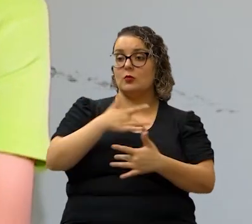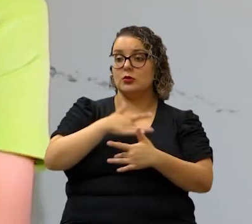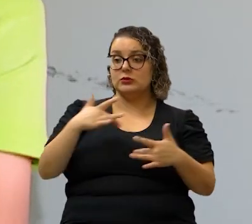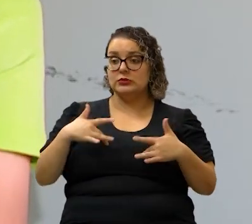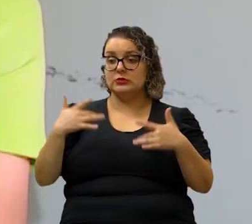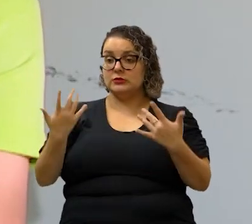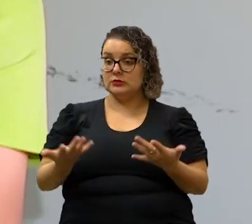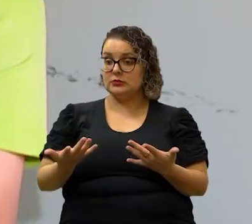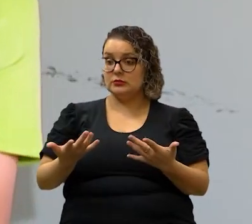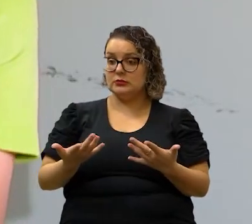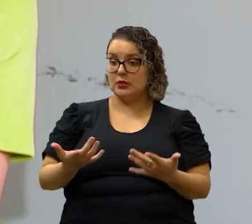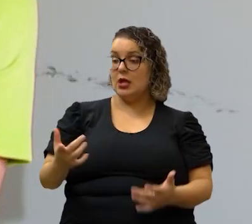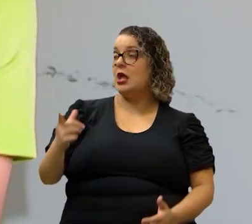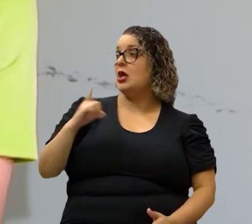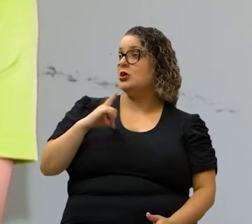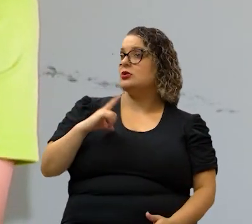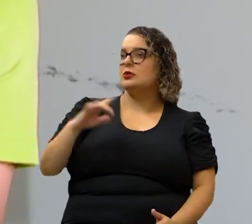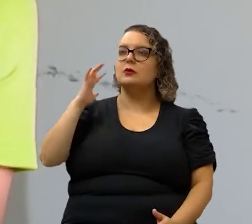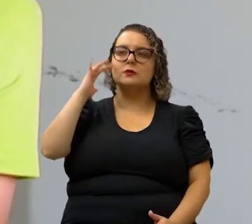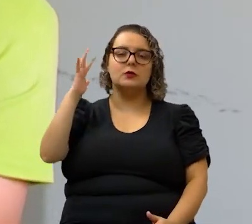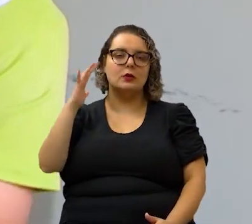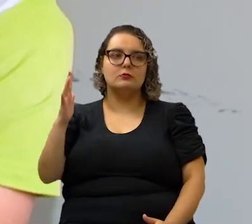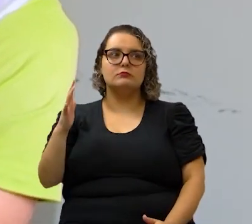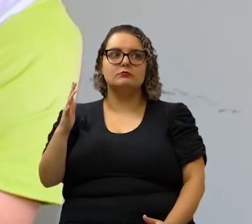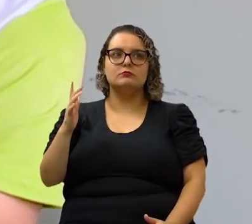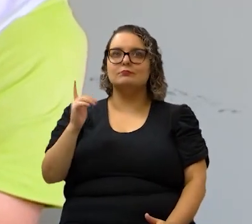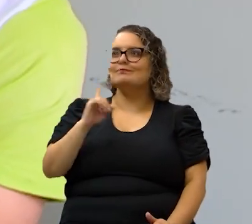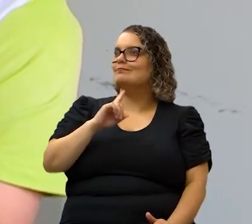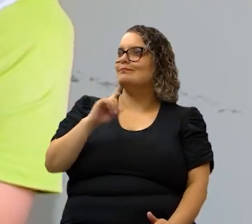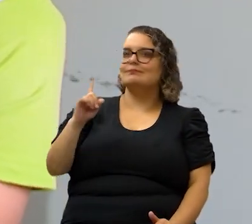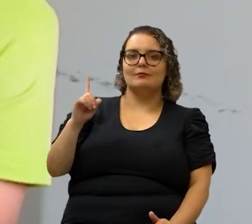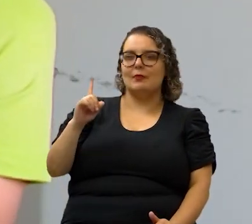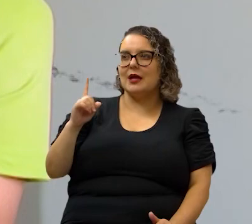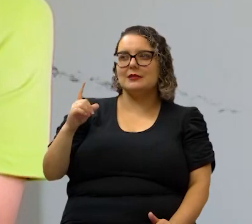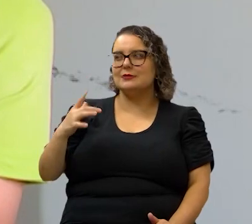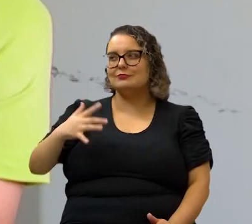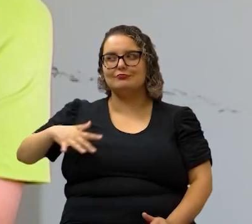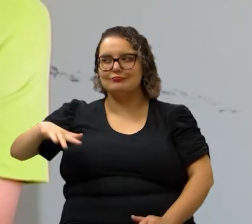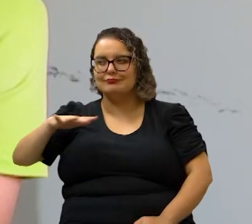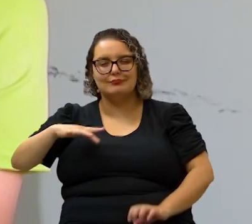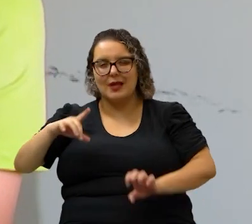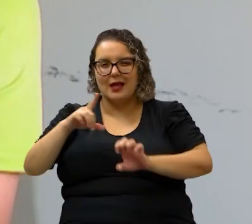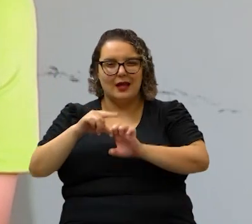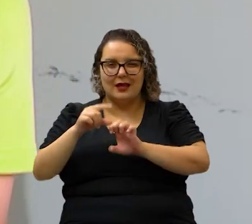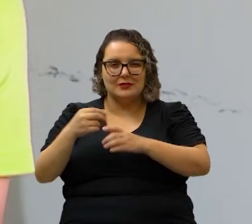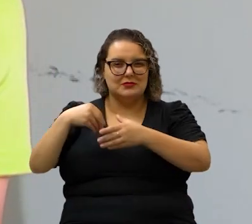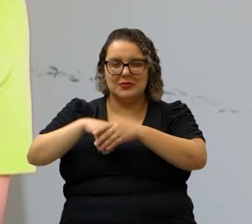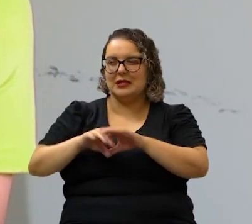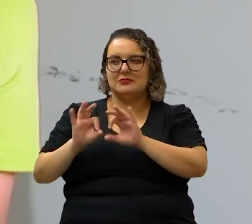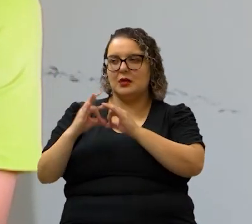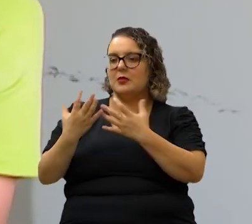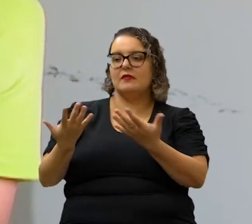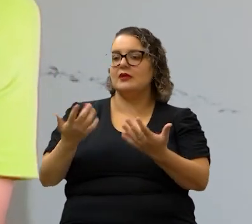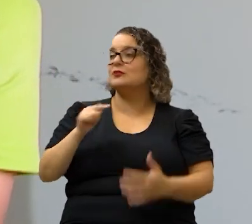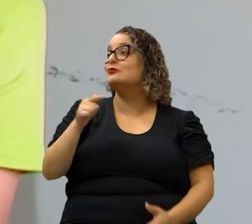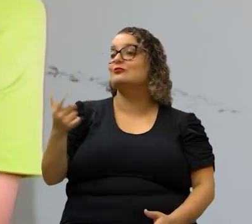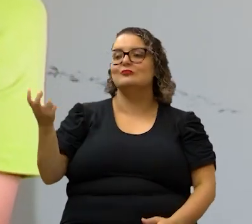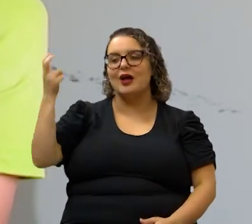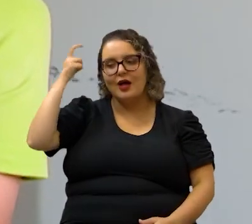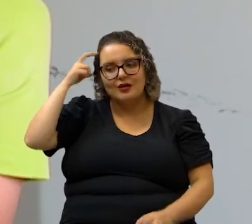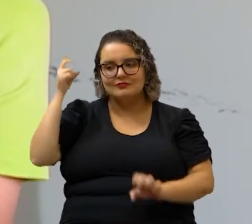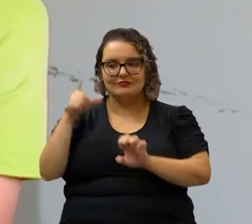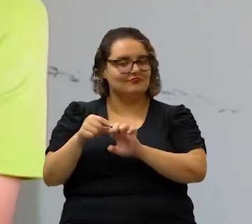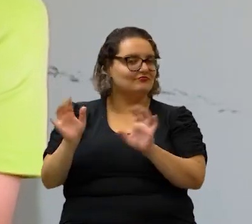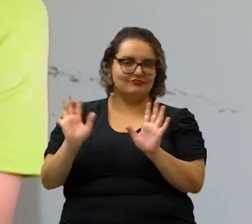saudável. Então, existia sempre um sonho, mas eu não venho desse viés empreendedor. E eu não tenho também na minha família essa cultura